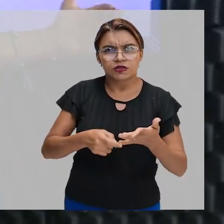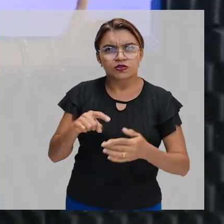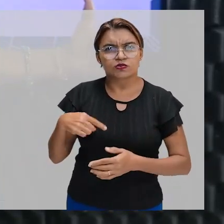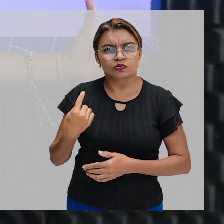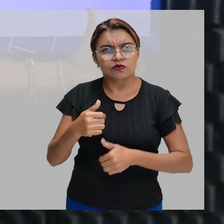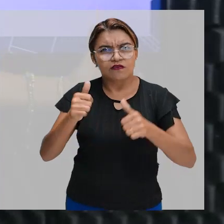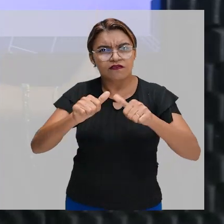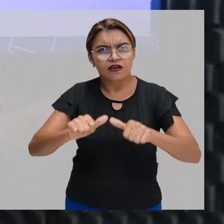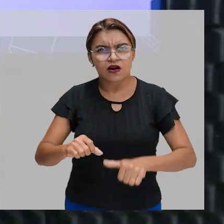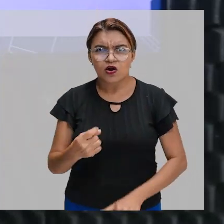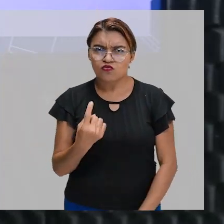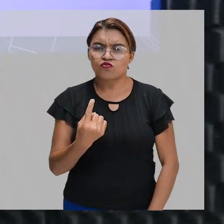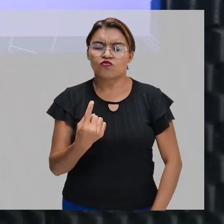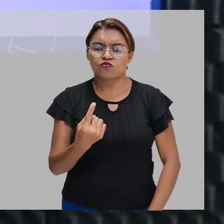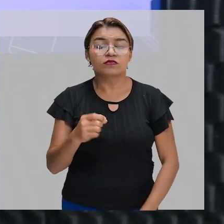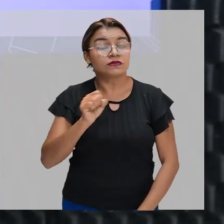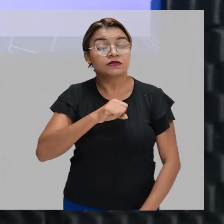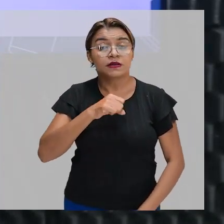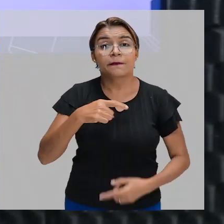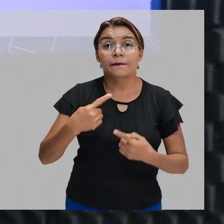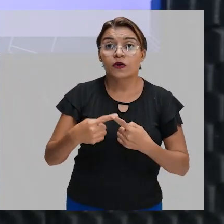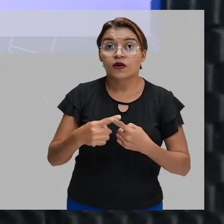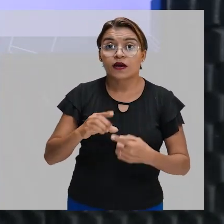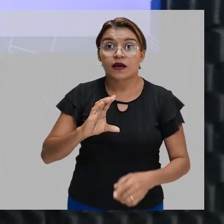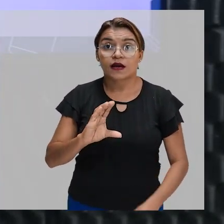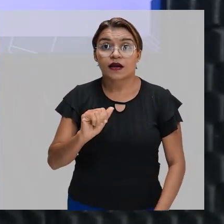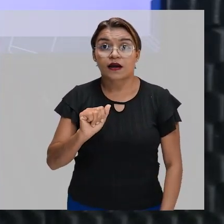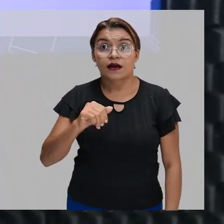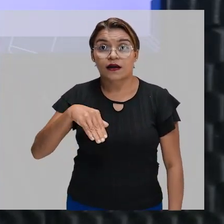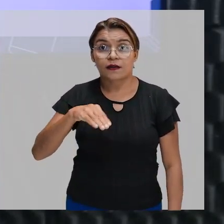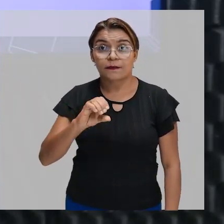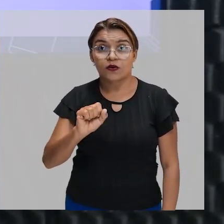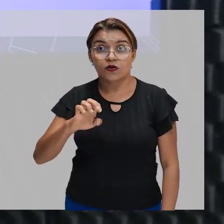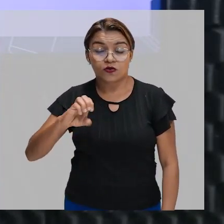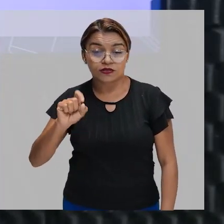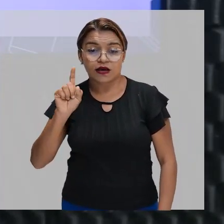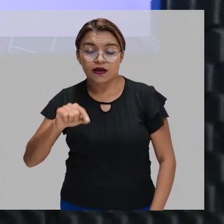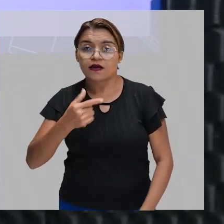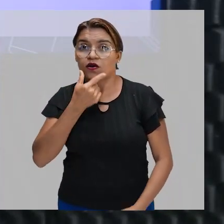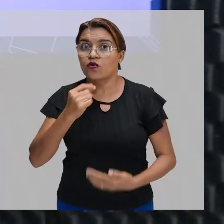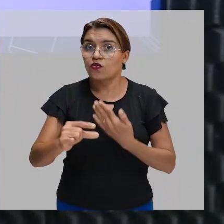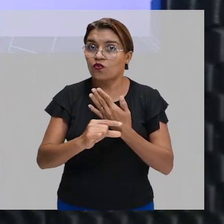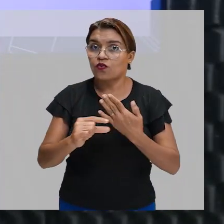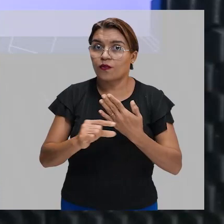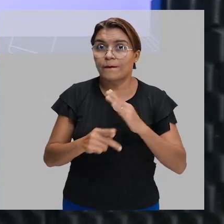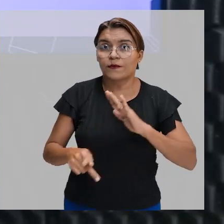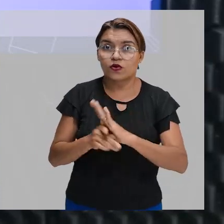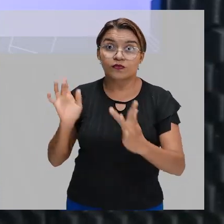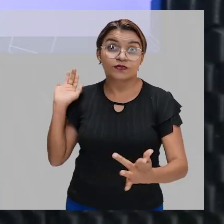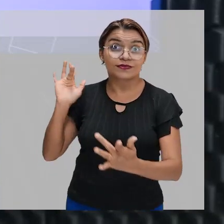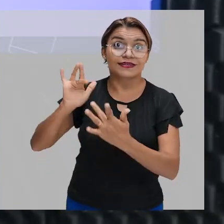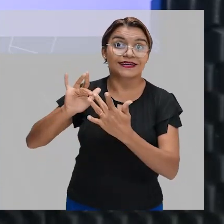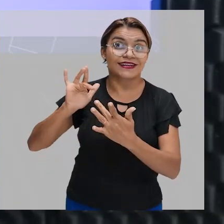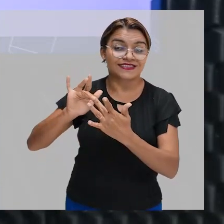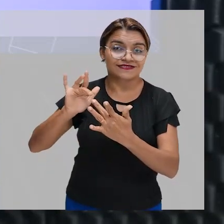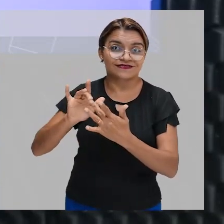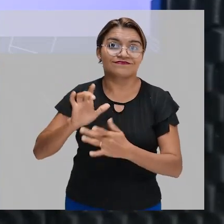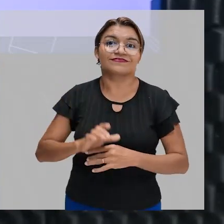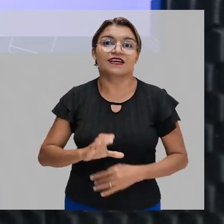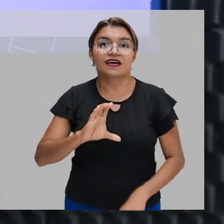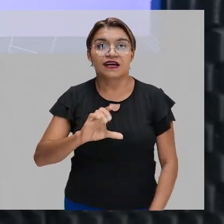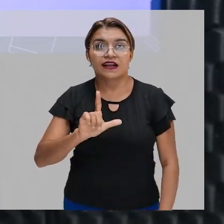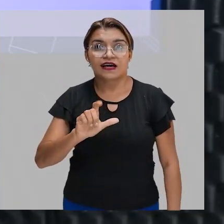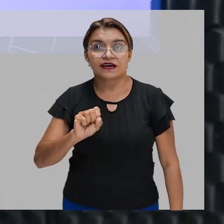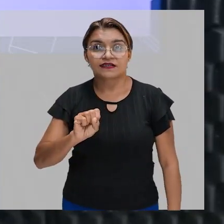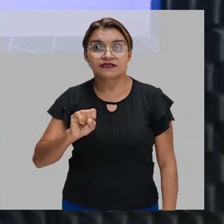avaliação sim porque o Camões Como eu disse para vocês é um autor classicista tá bom só